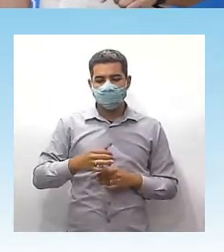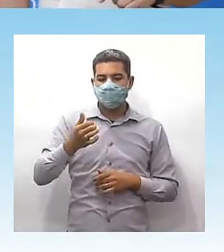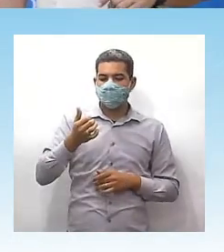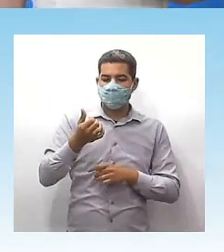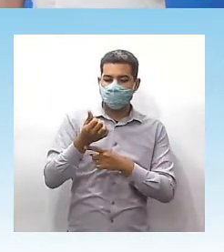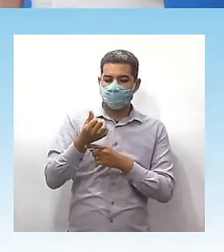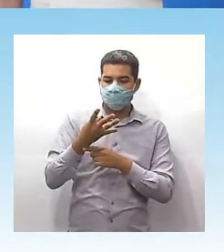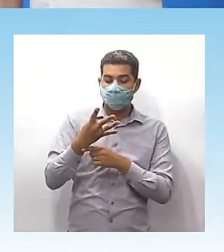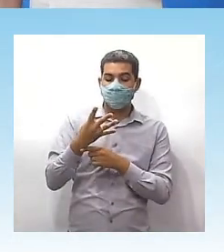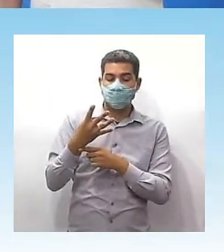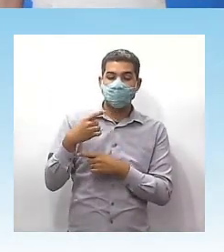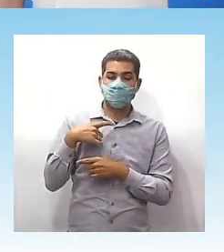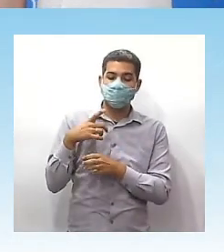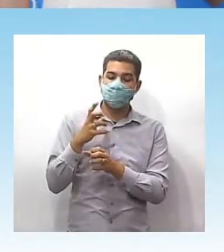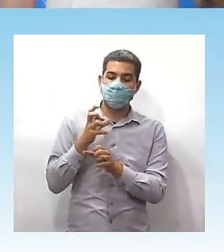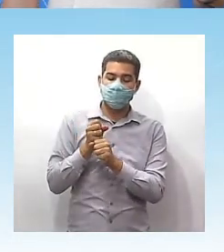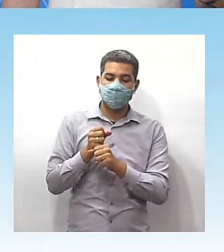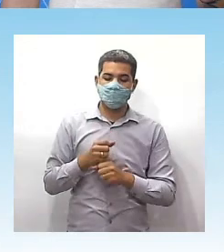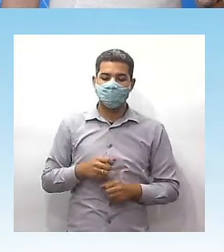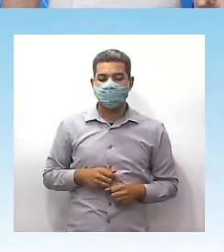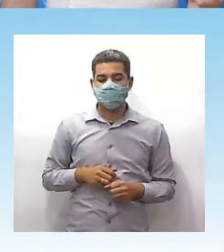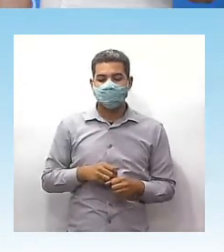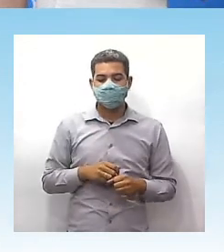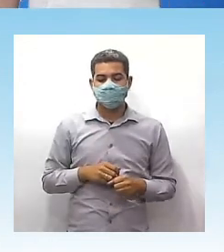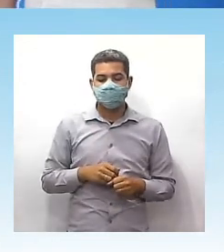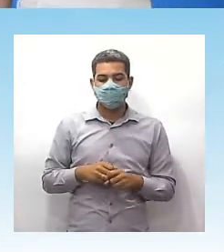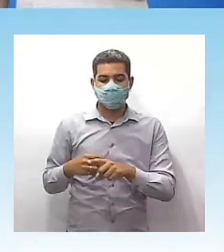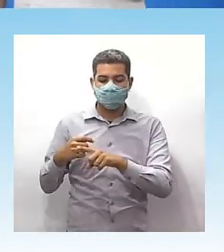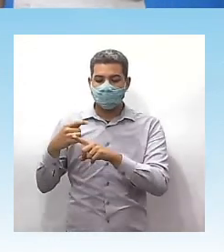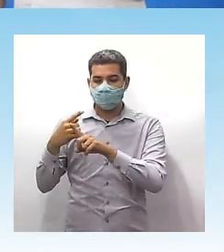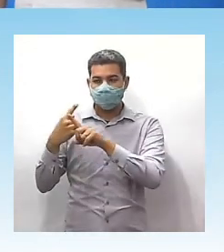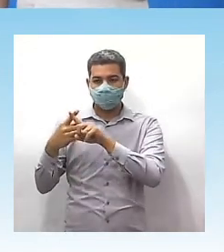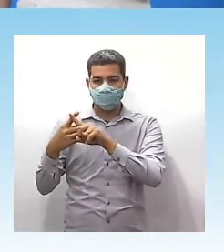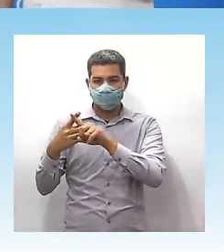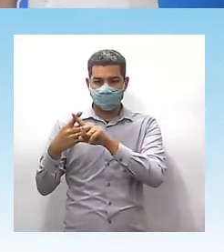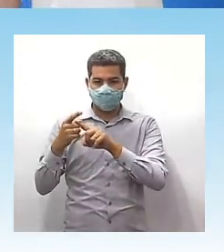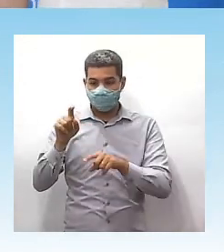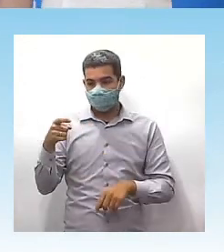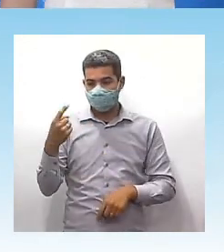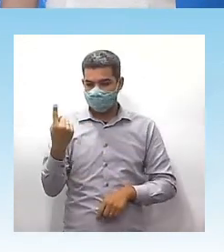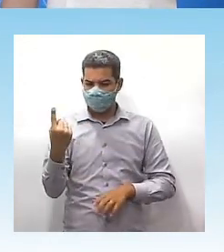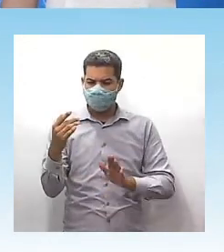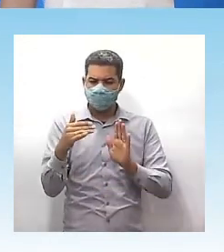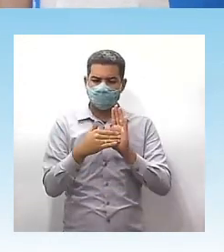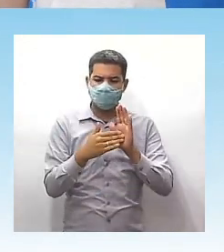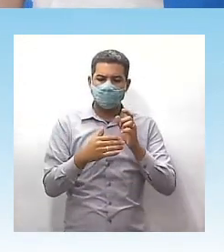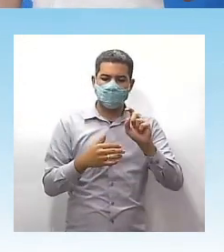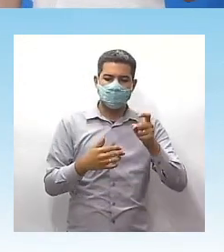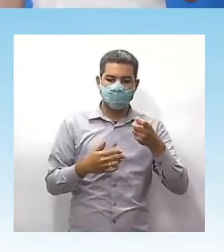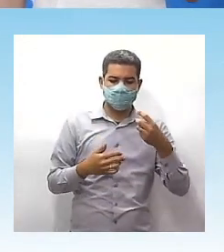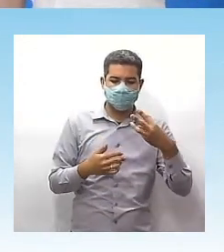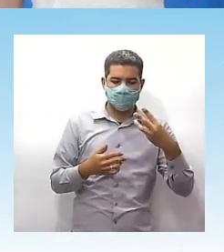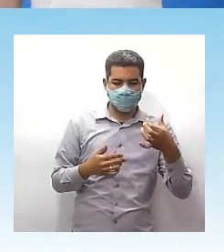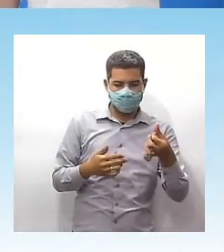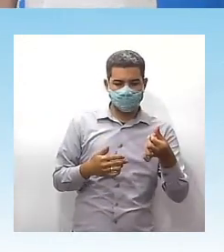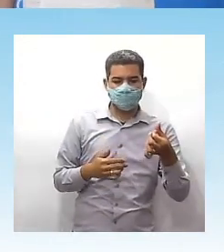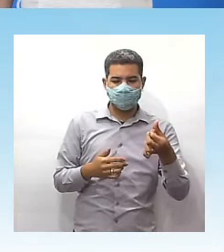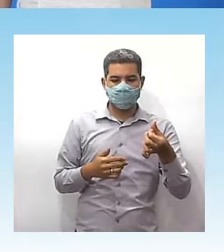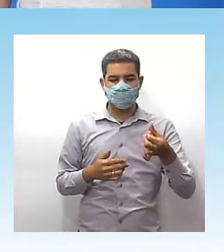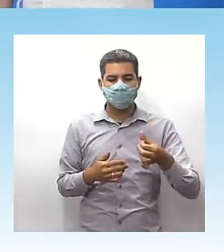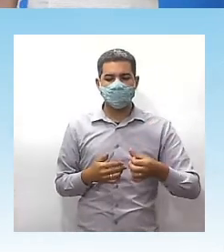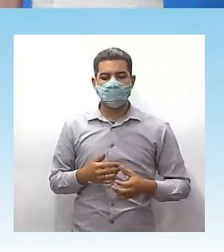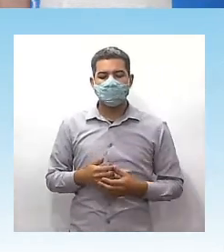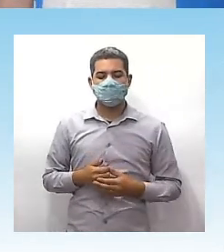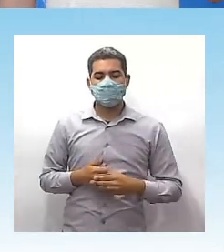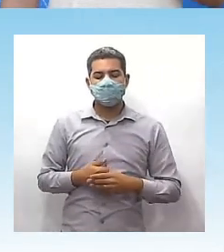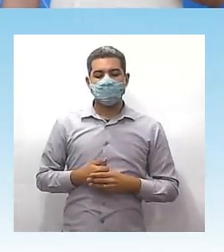deram a nota. Então vê comigo, ó. De x1 até x36, que é a diferença de 100 menos, né?